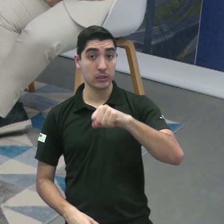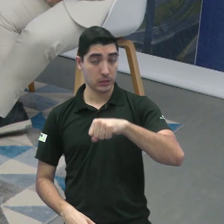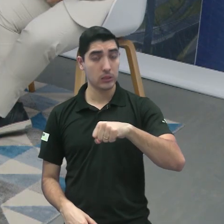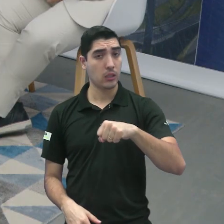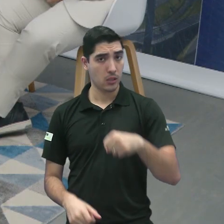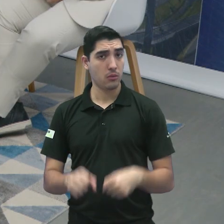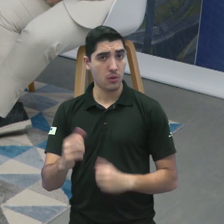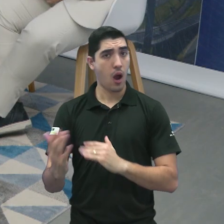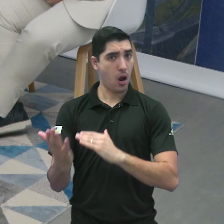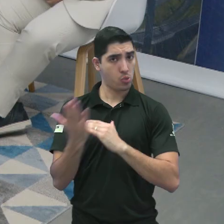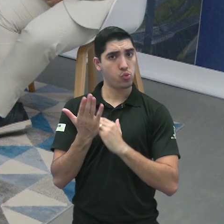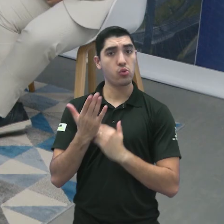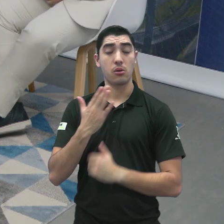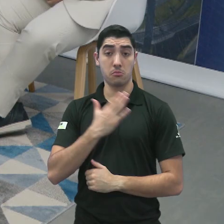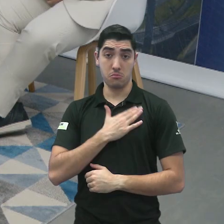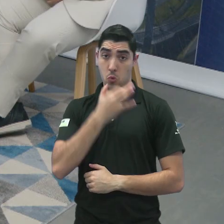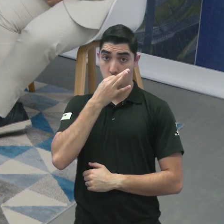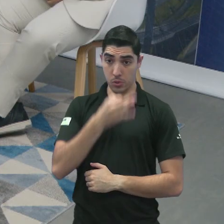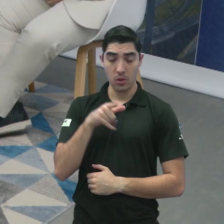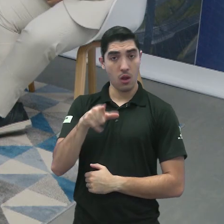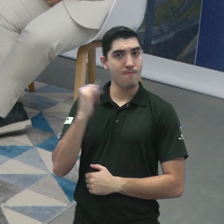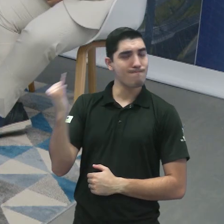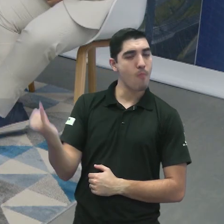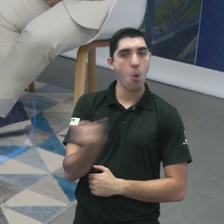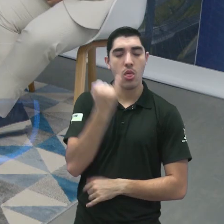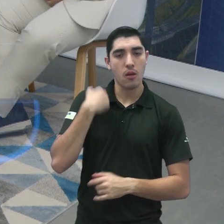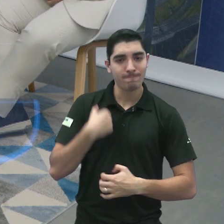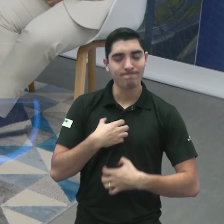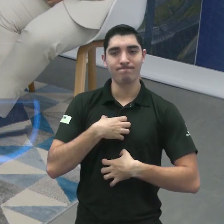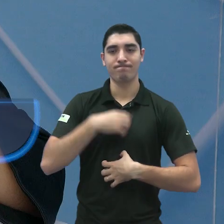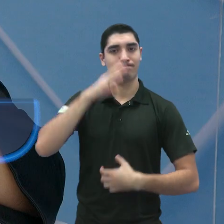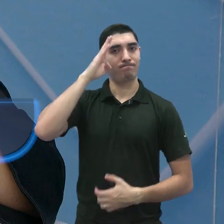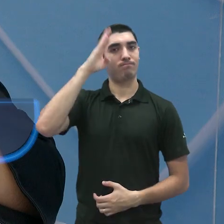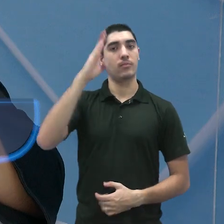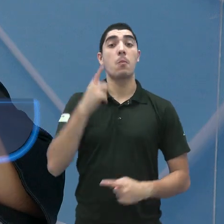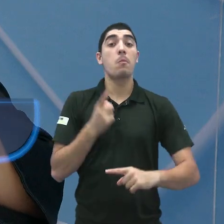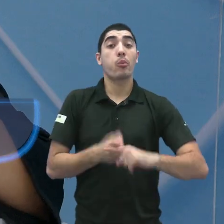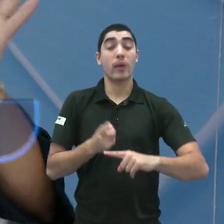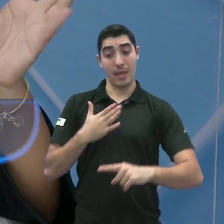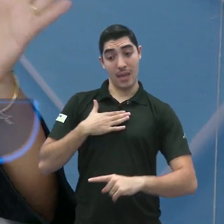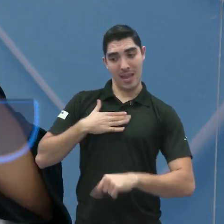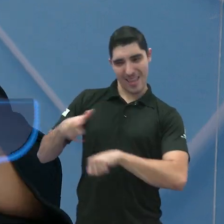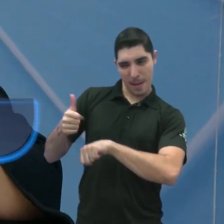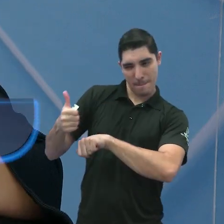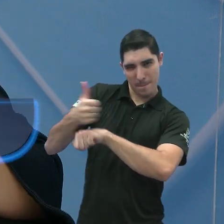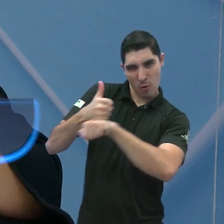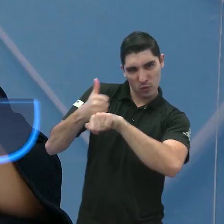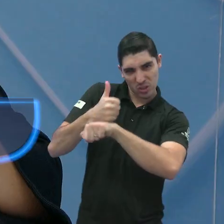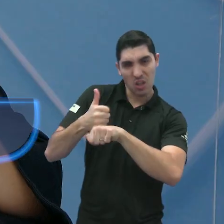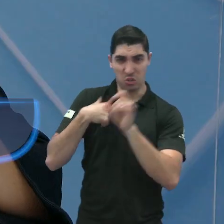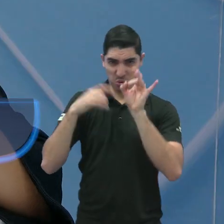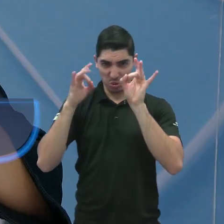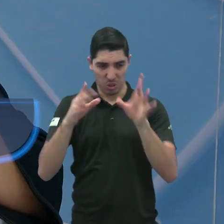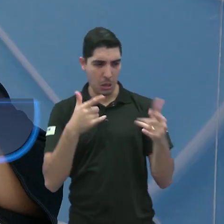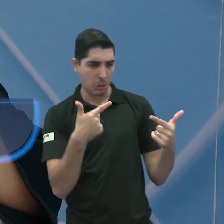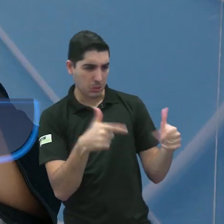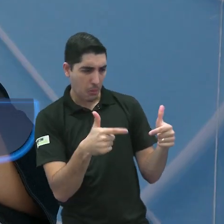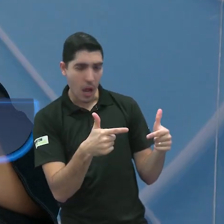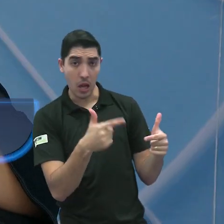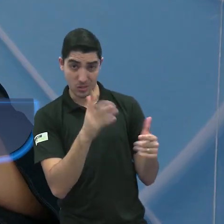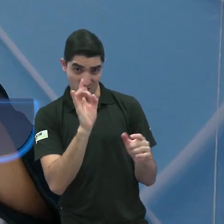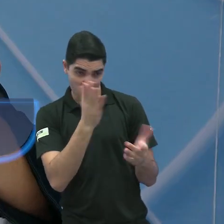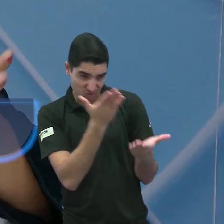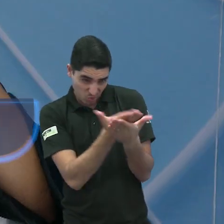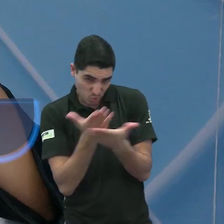ponto crucial para eu ver que a minha vida profissional não acabava ali na universidade. Que